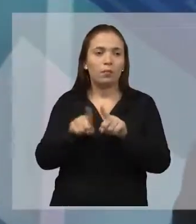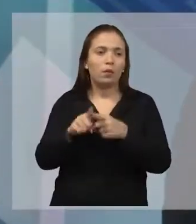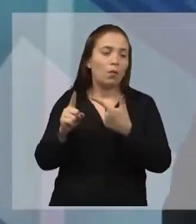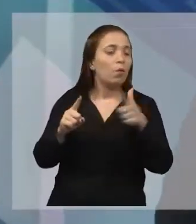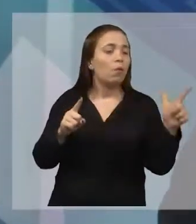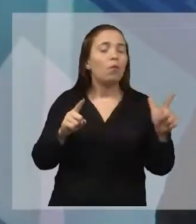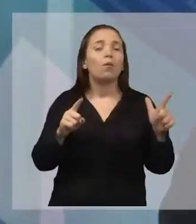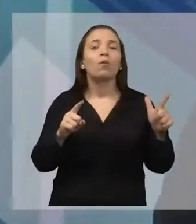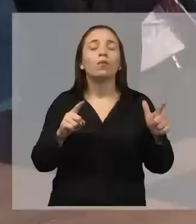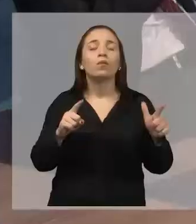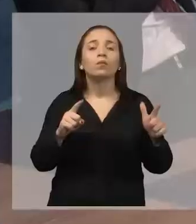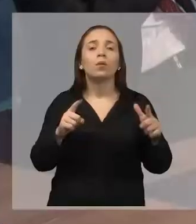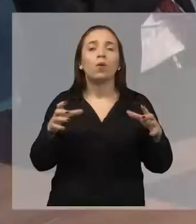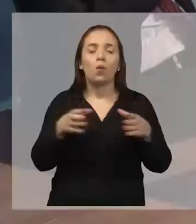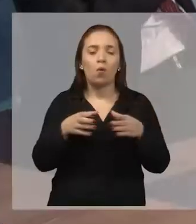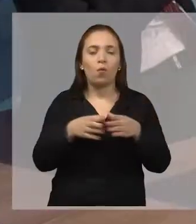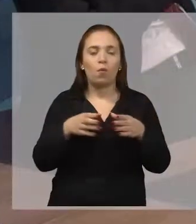nós íamos nos afogar os dois.